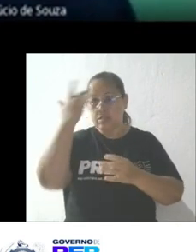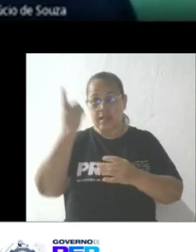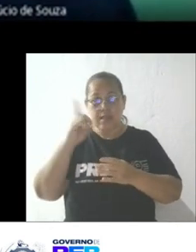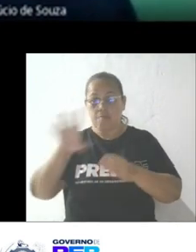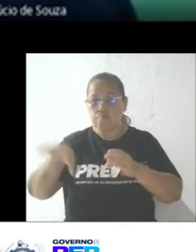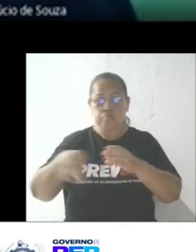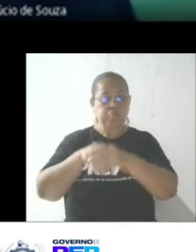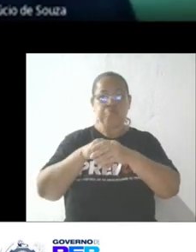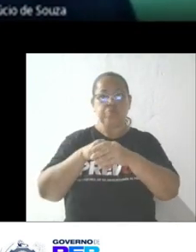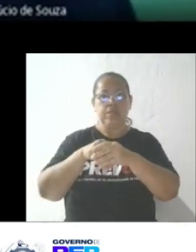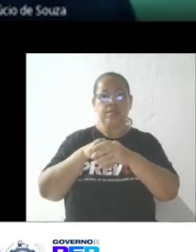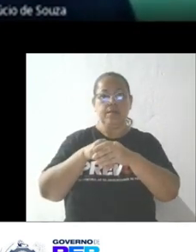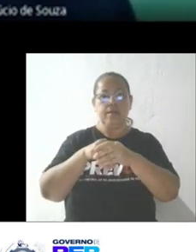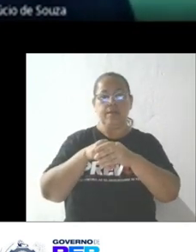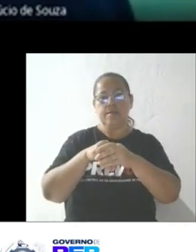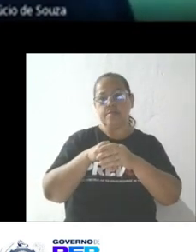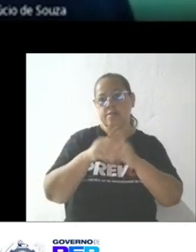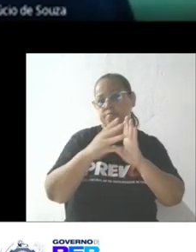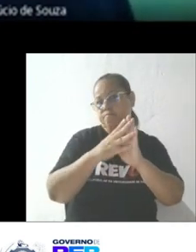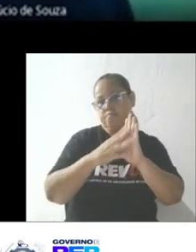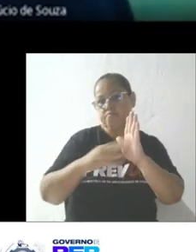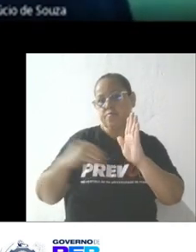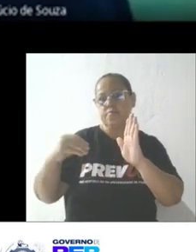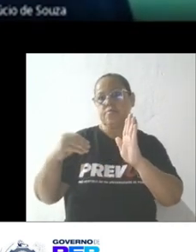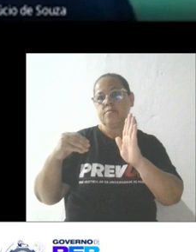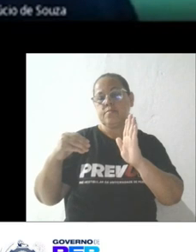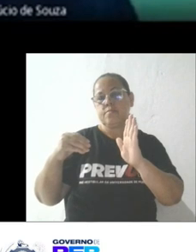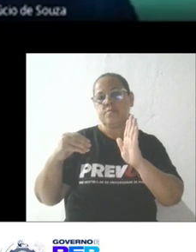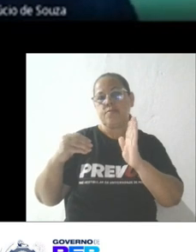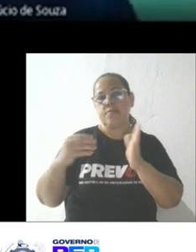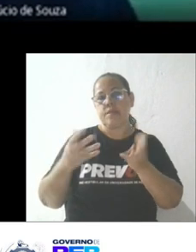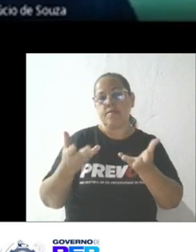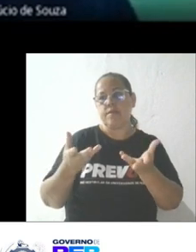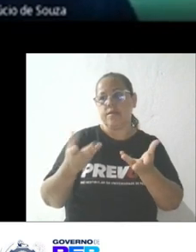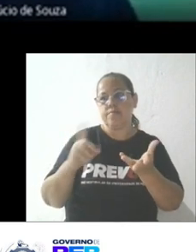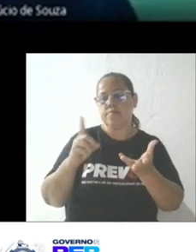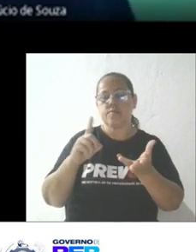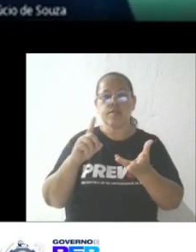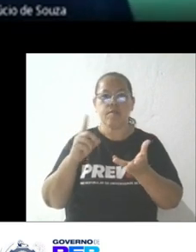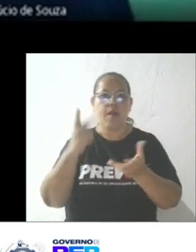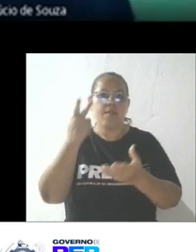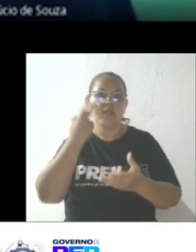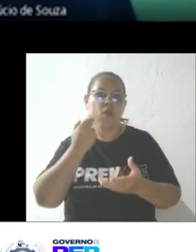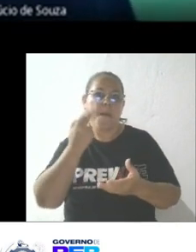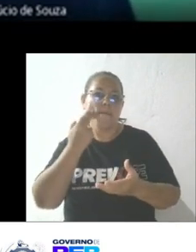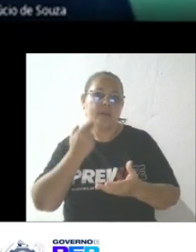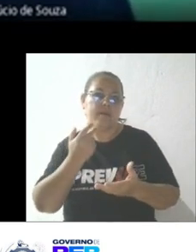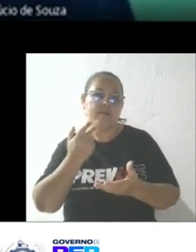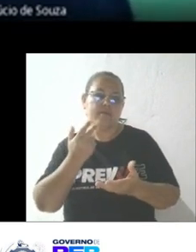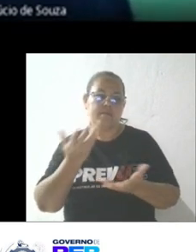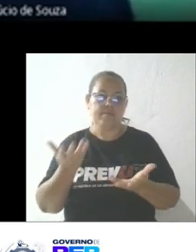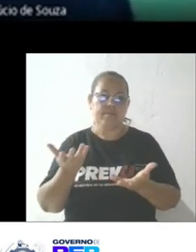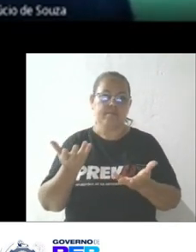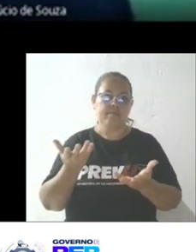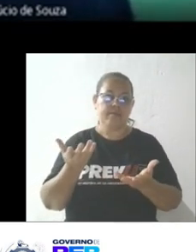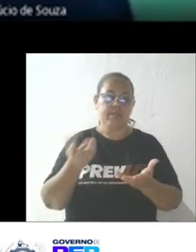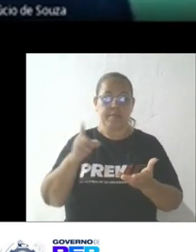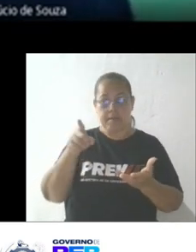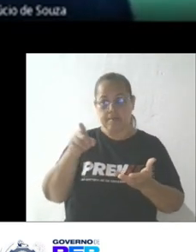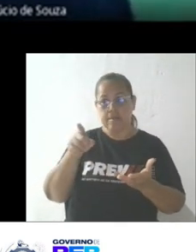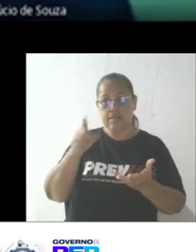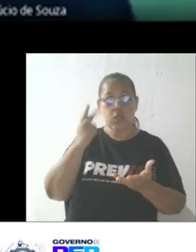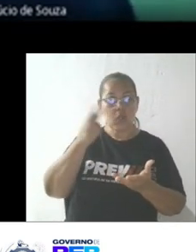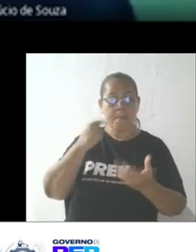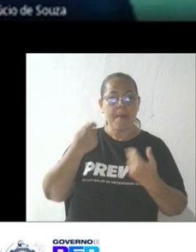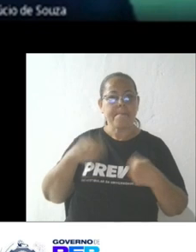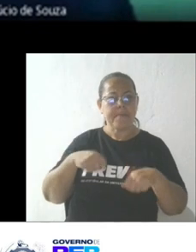padrões não é considerado normal né para ser considerado normal é preciso seguir